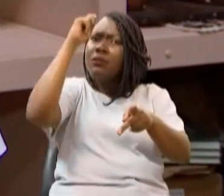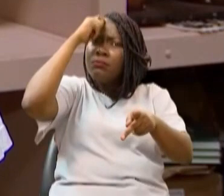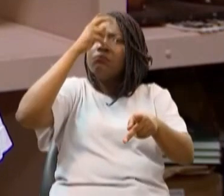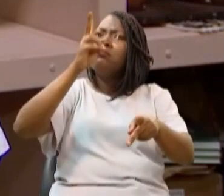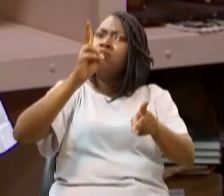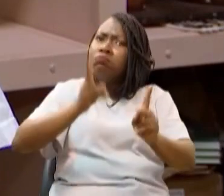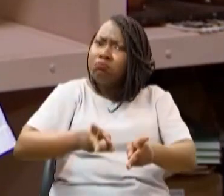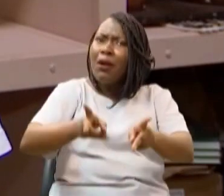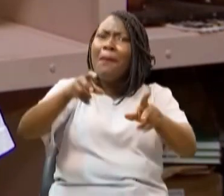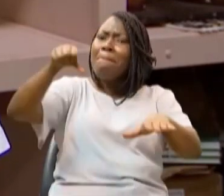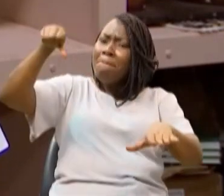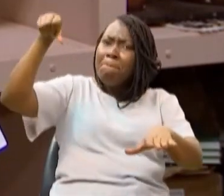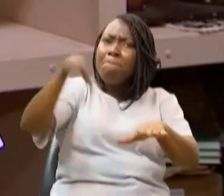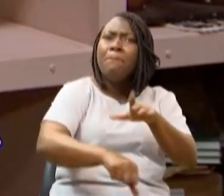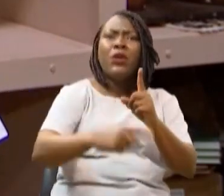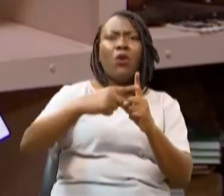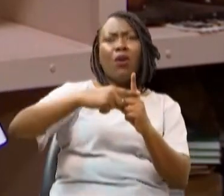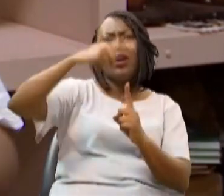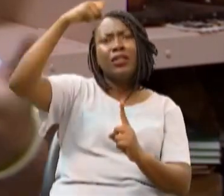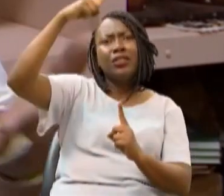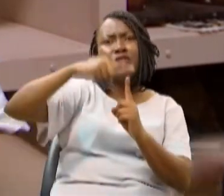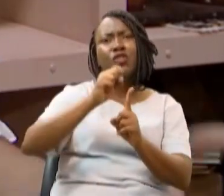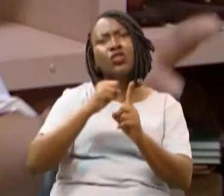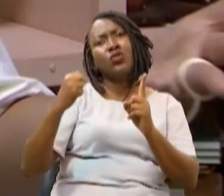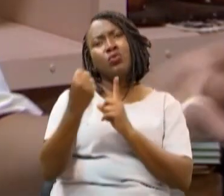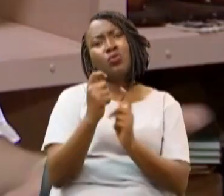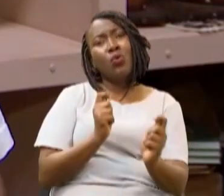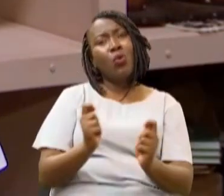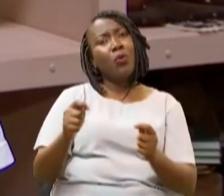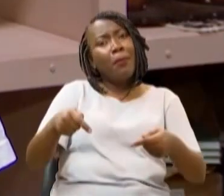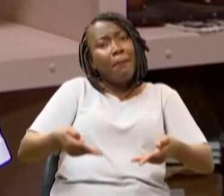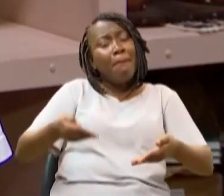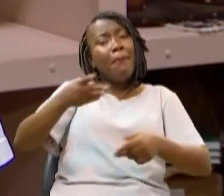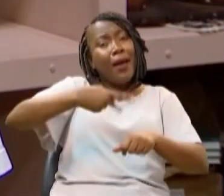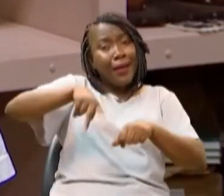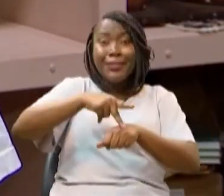a gente percebe que a população negra segue ocupando os